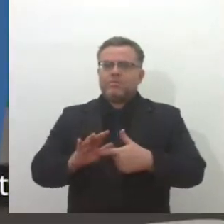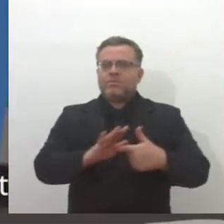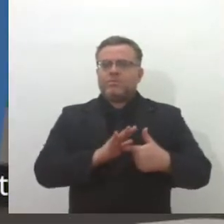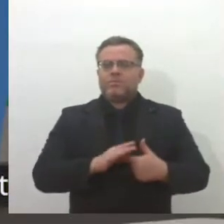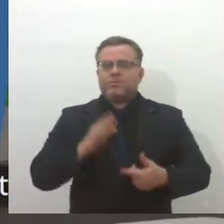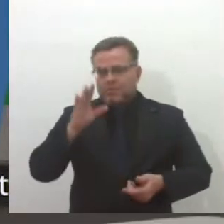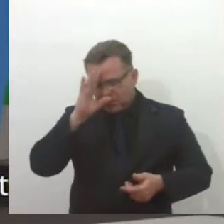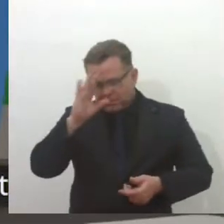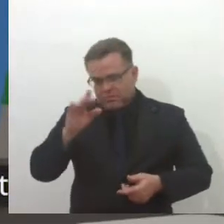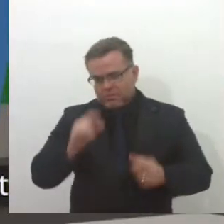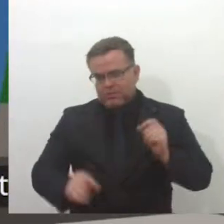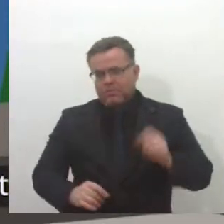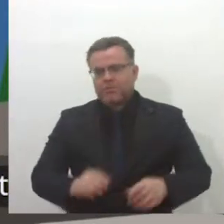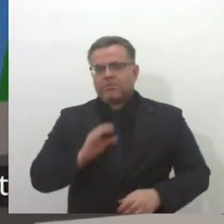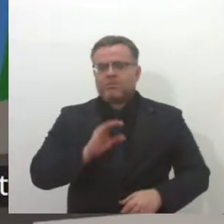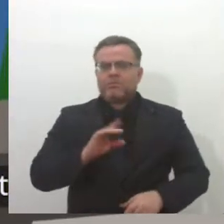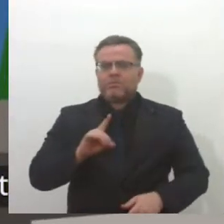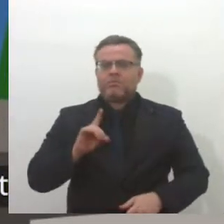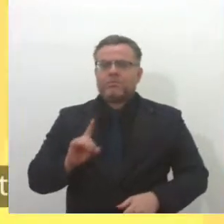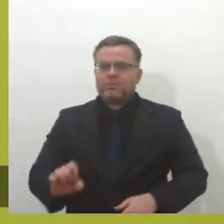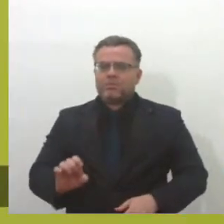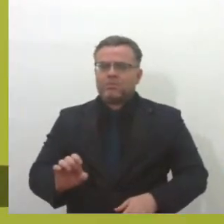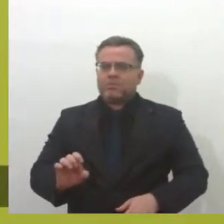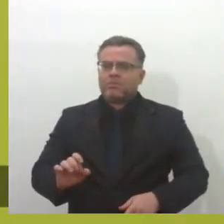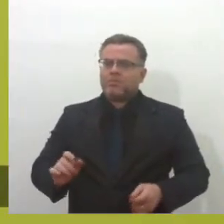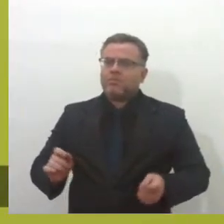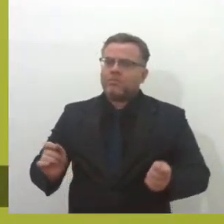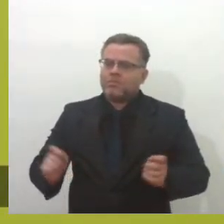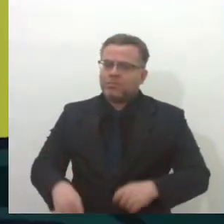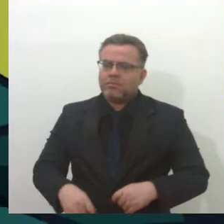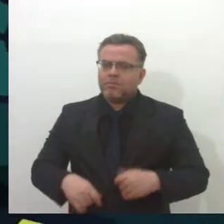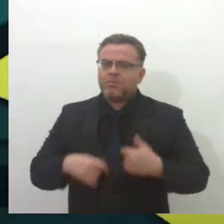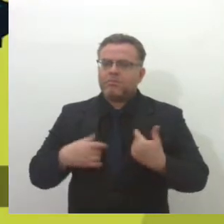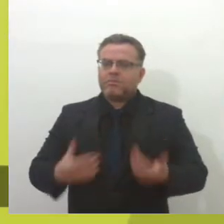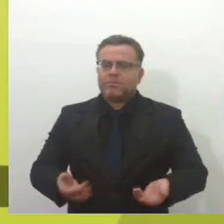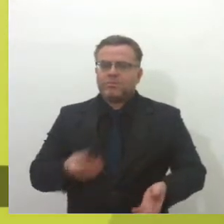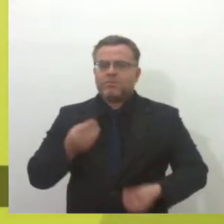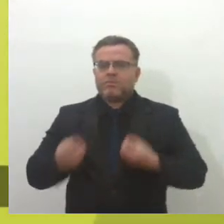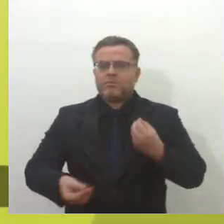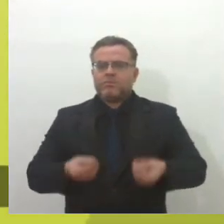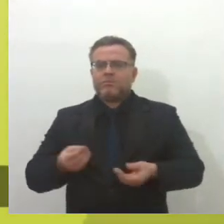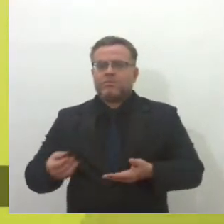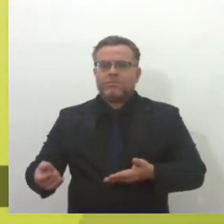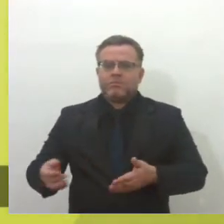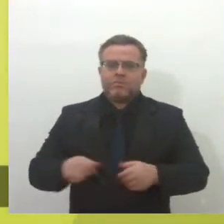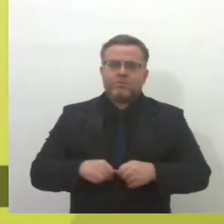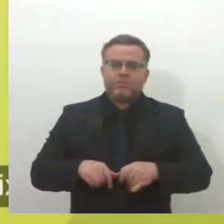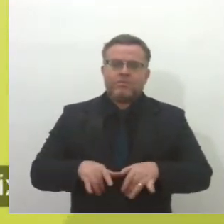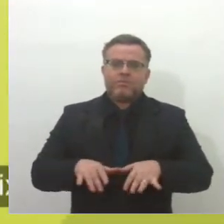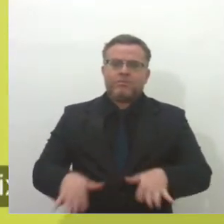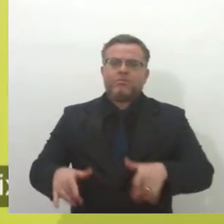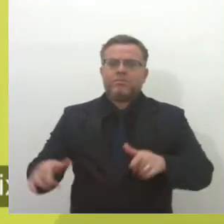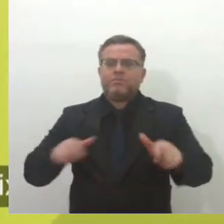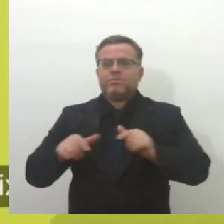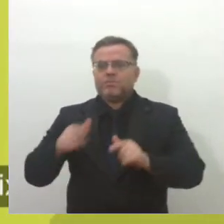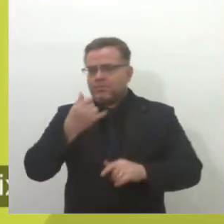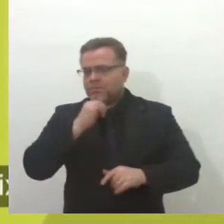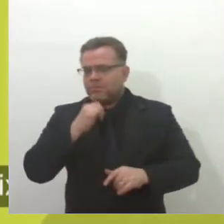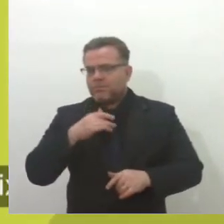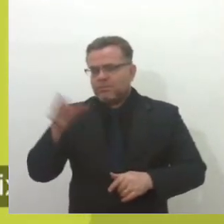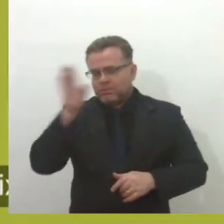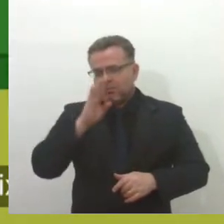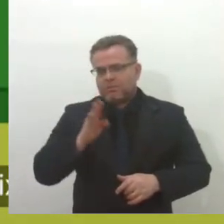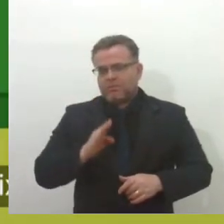Conta de Desenvolvimento Energético, CDE. Ela viabiliza a expansão do serviço de energia em todo o país, o atendimento a